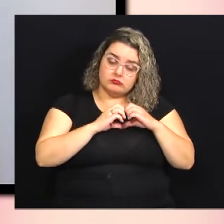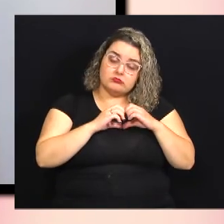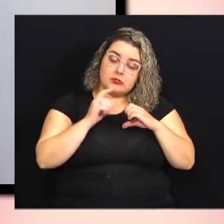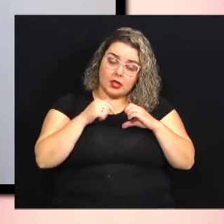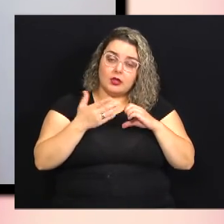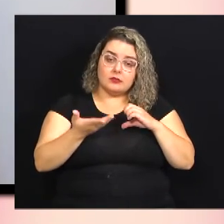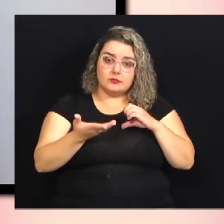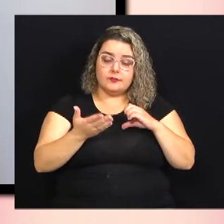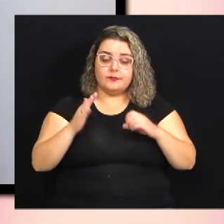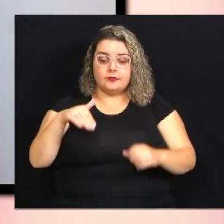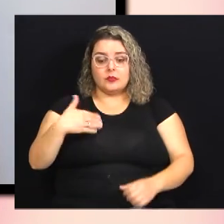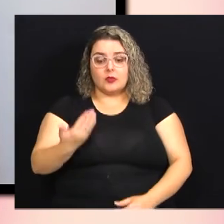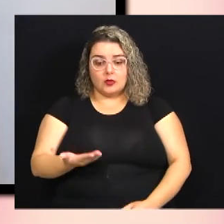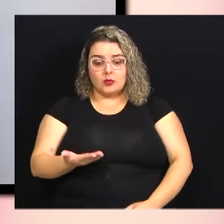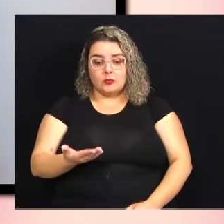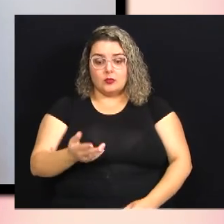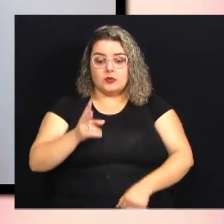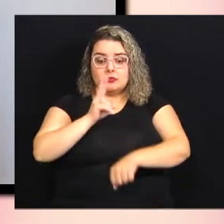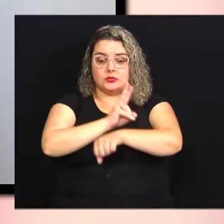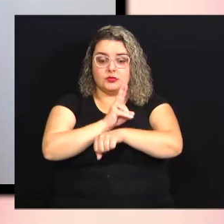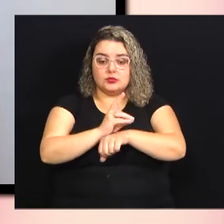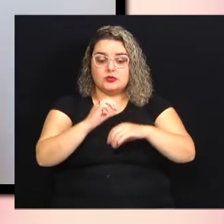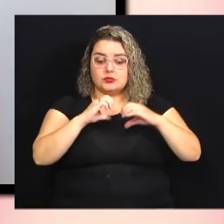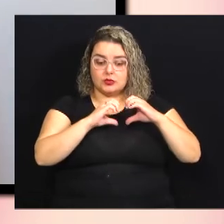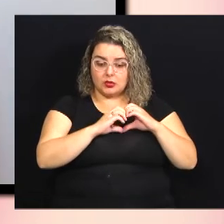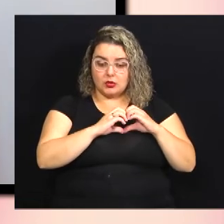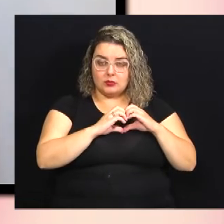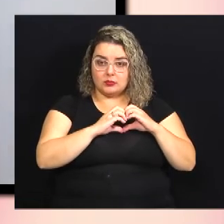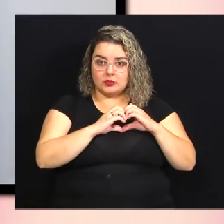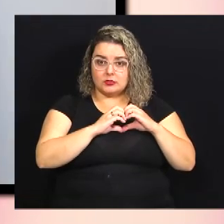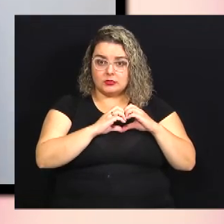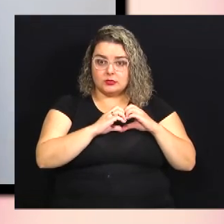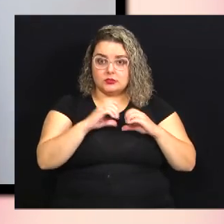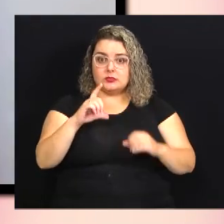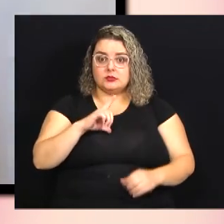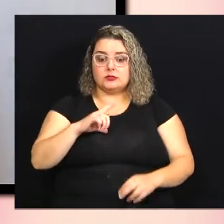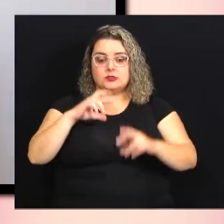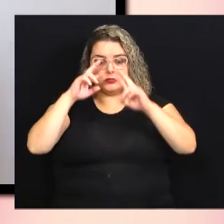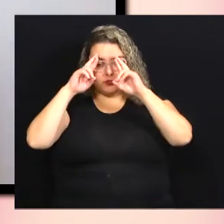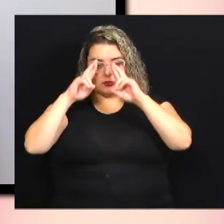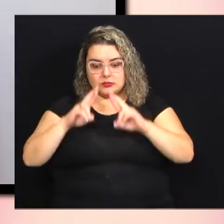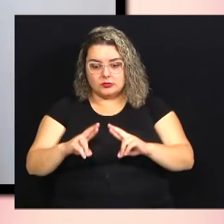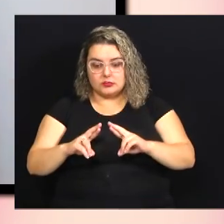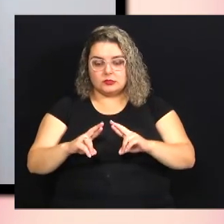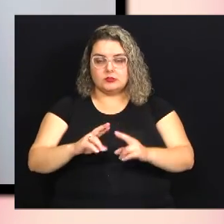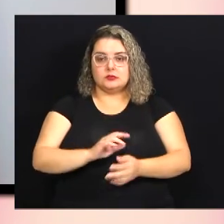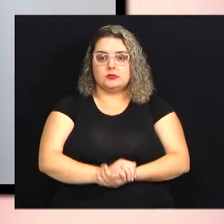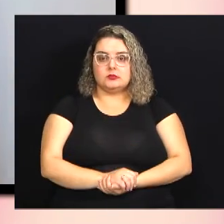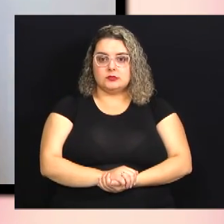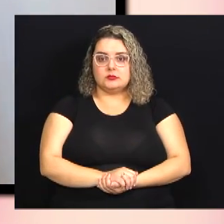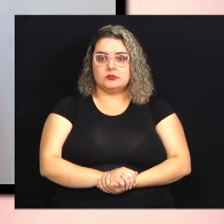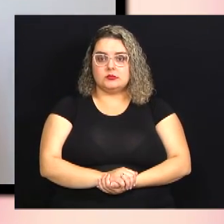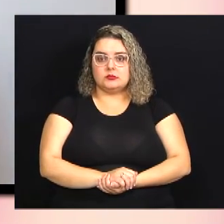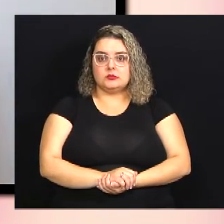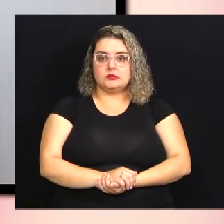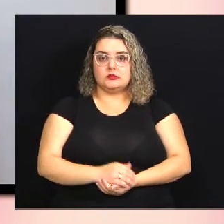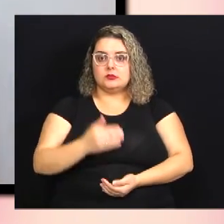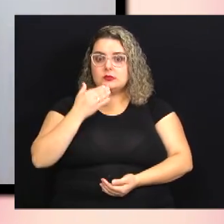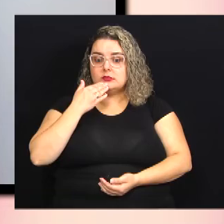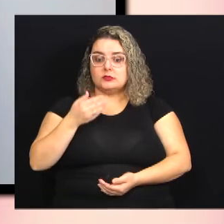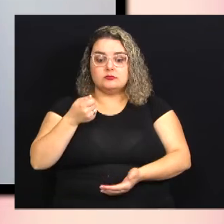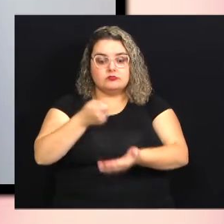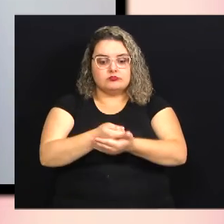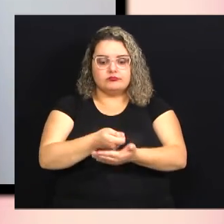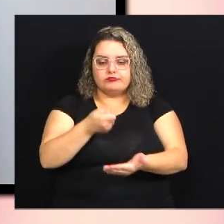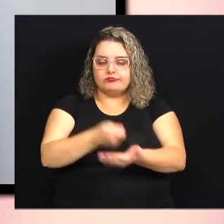amor, né? Quando você cuida com amor, você tem um respeito, você não cobra